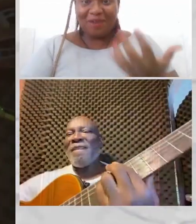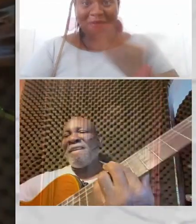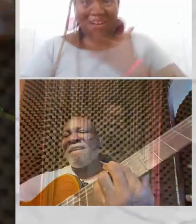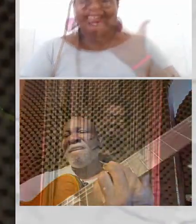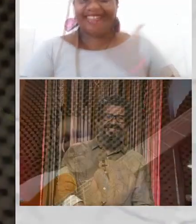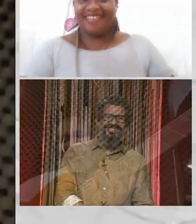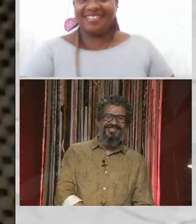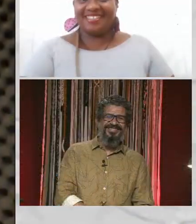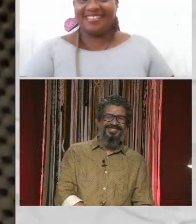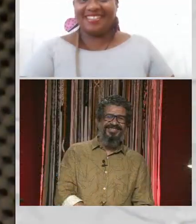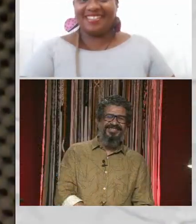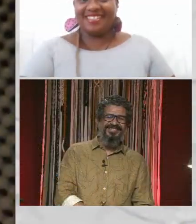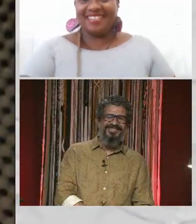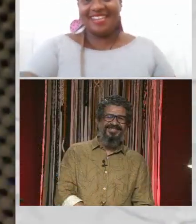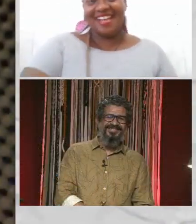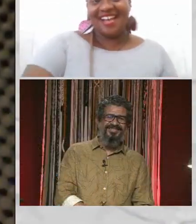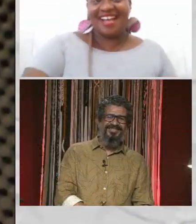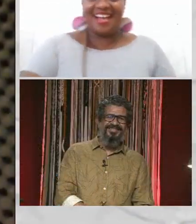você.